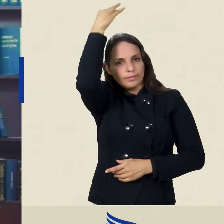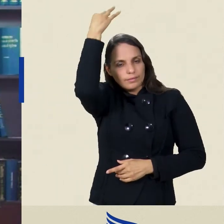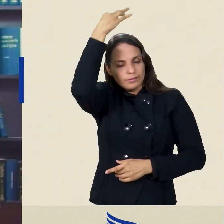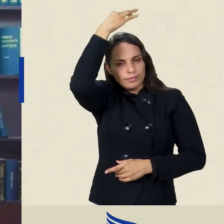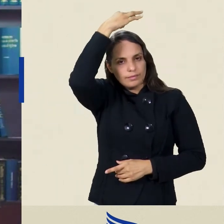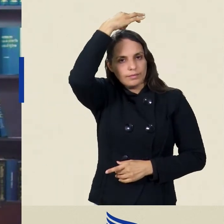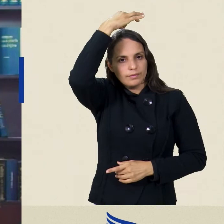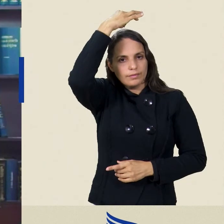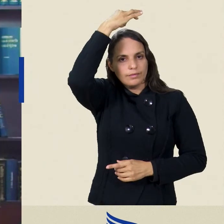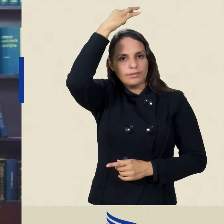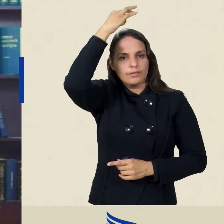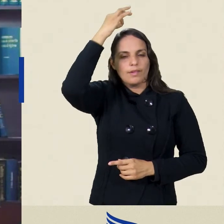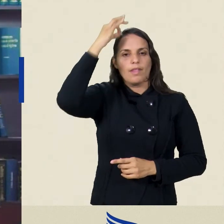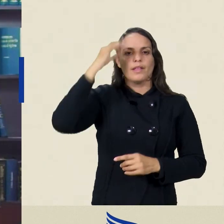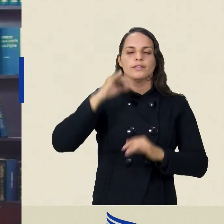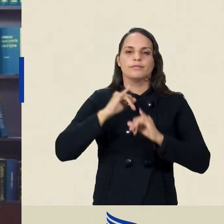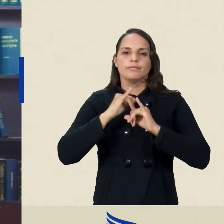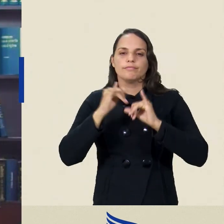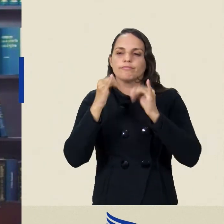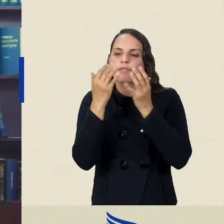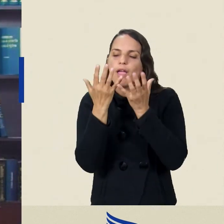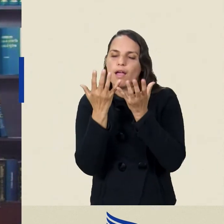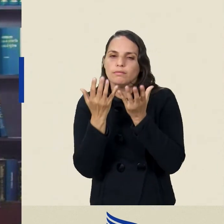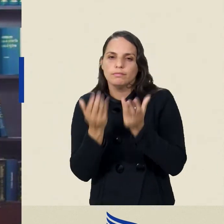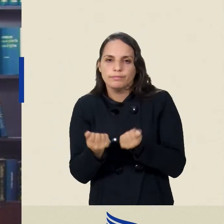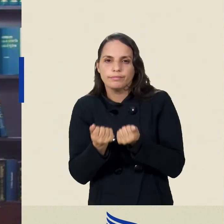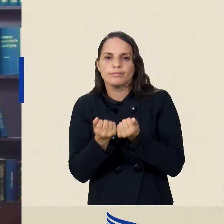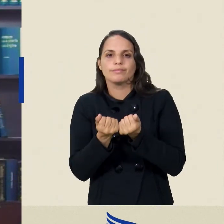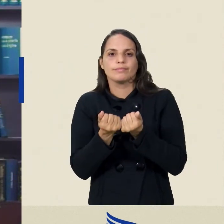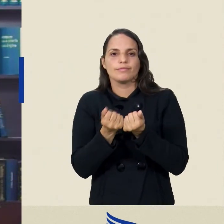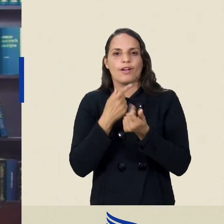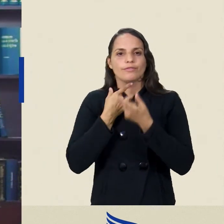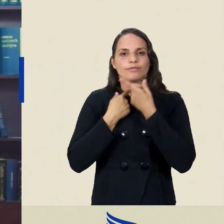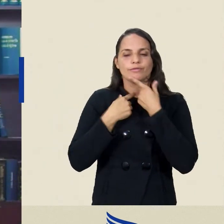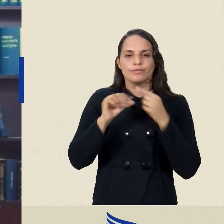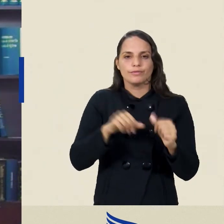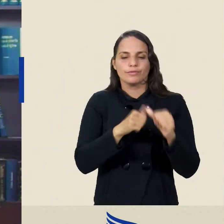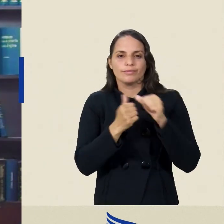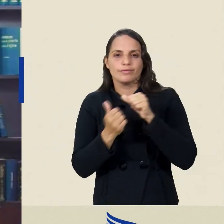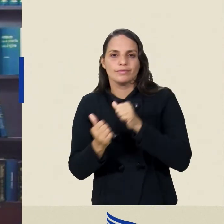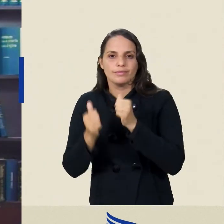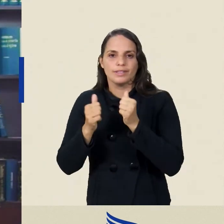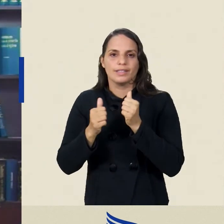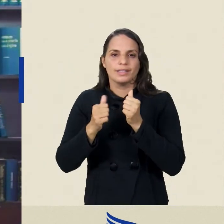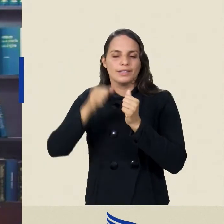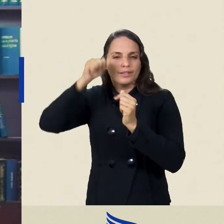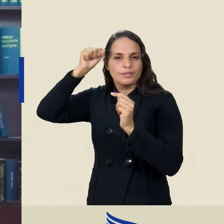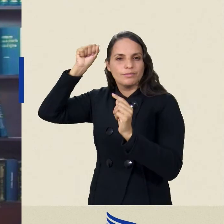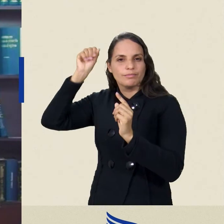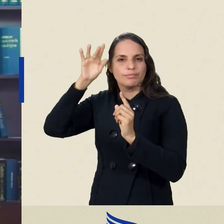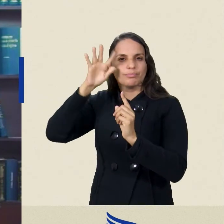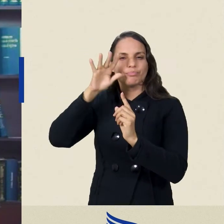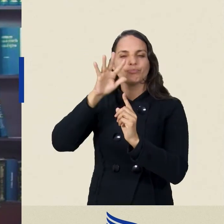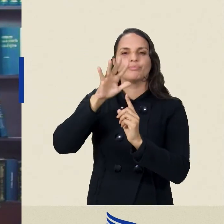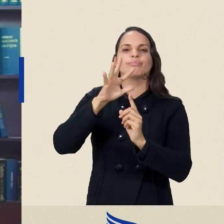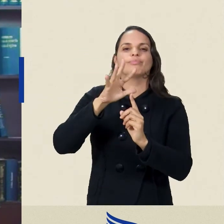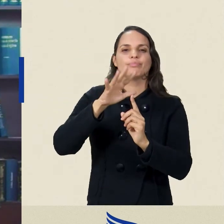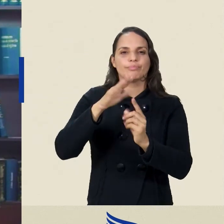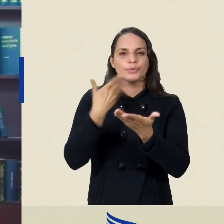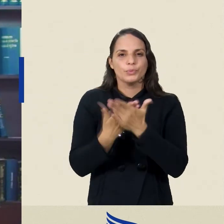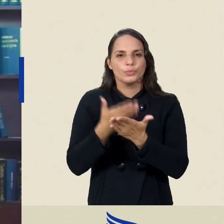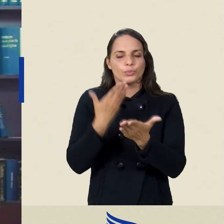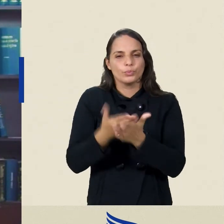Senhor confirme esse desejo em seu coração, para que você seja muito abençoado pelo estudo das